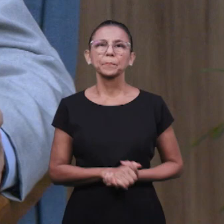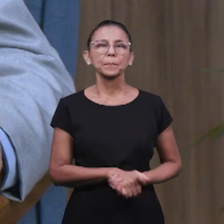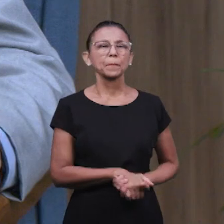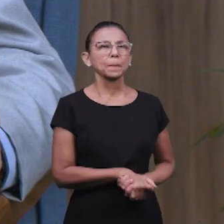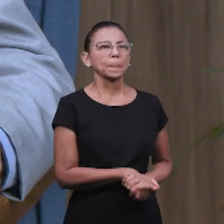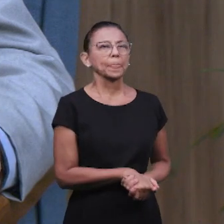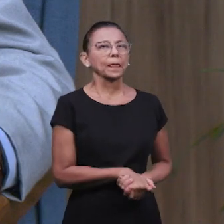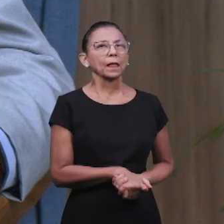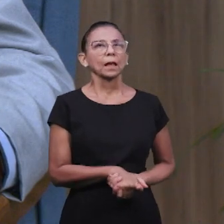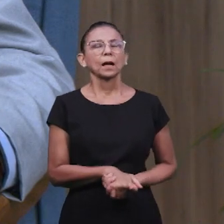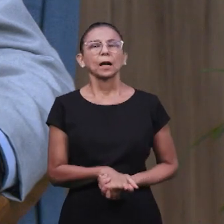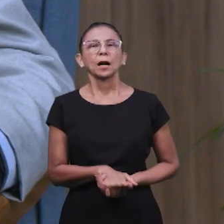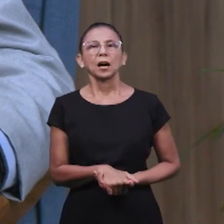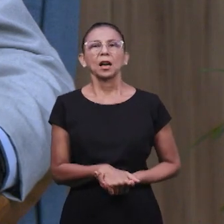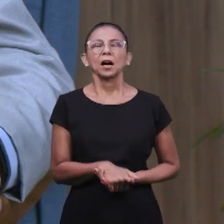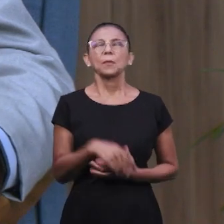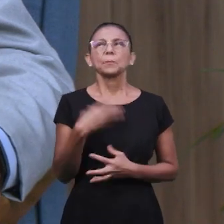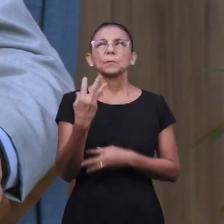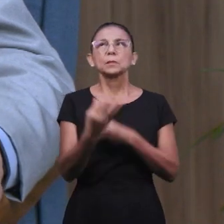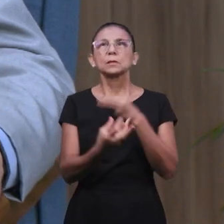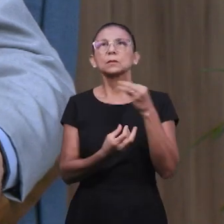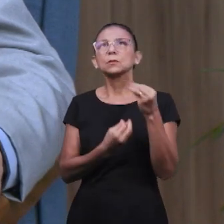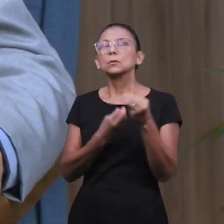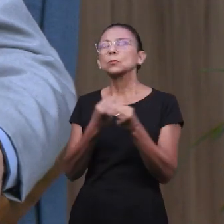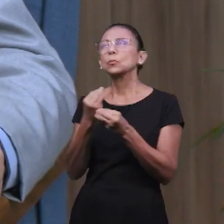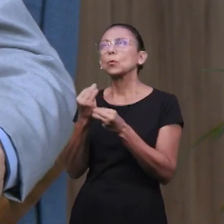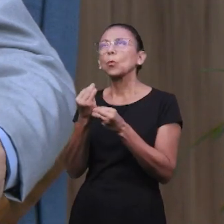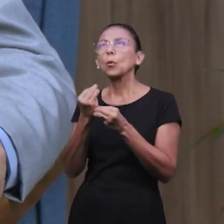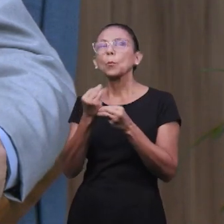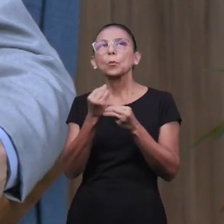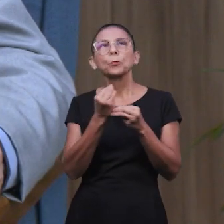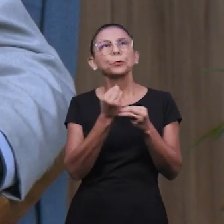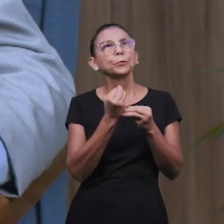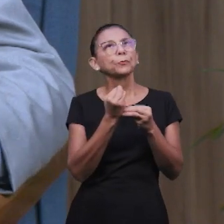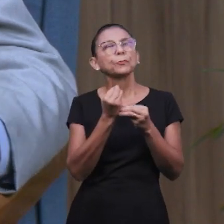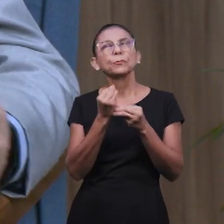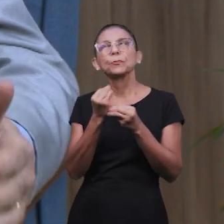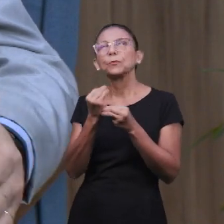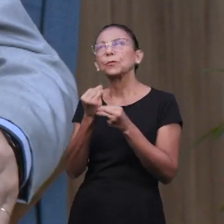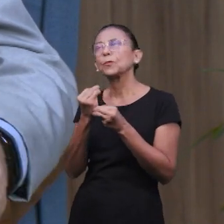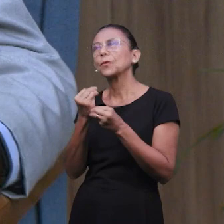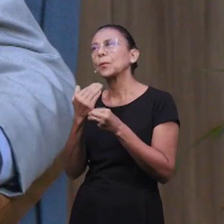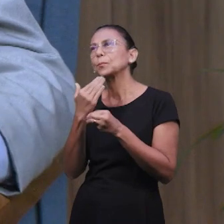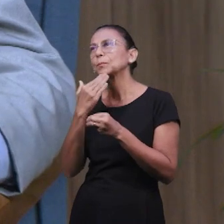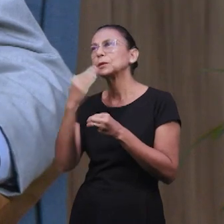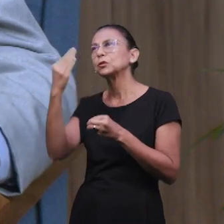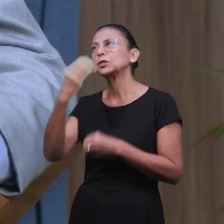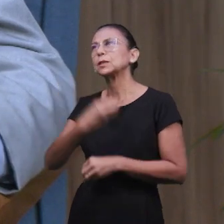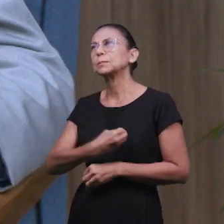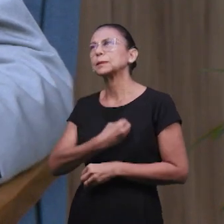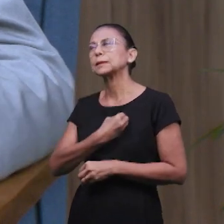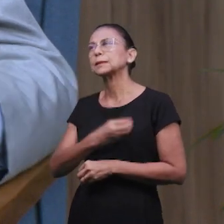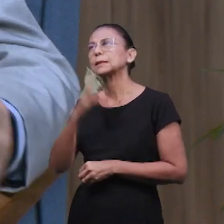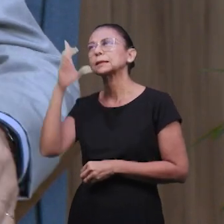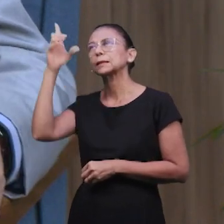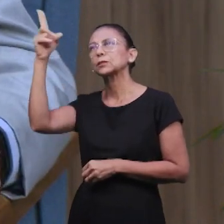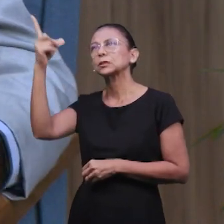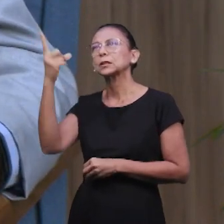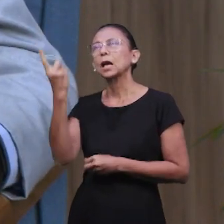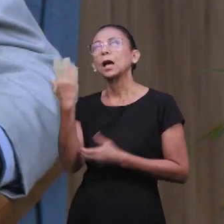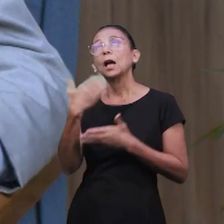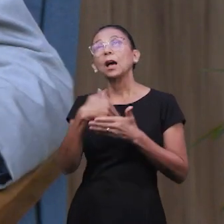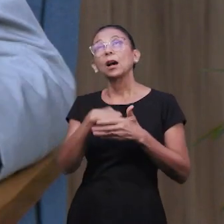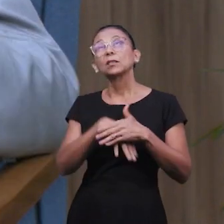é buscardes de qualquer maneira, não é buscardes religiosamente, não é buscardes por